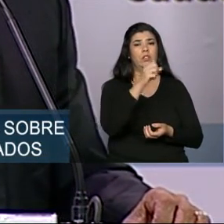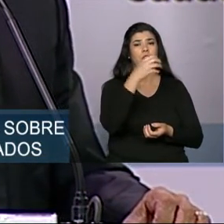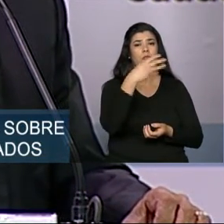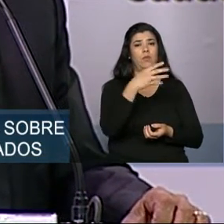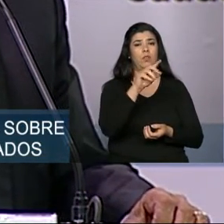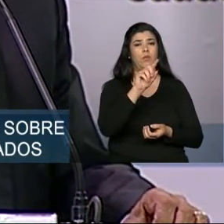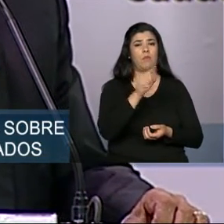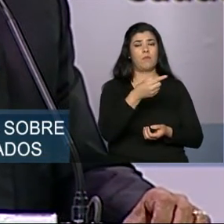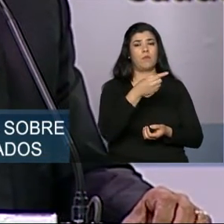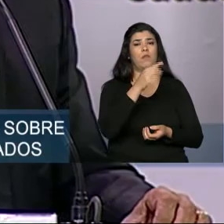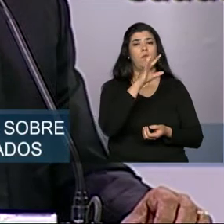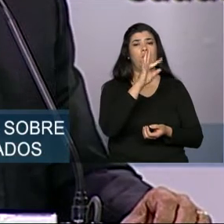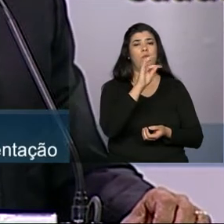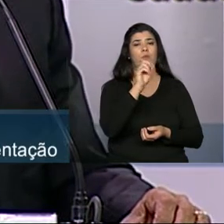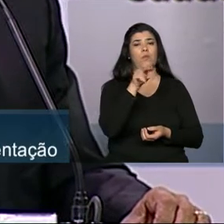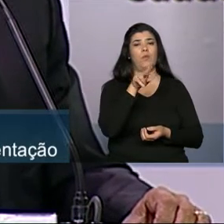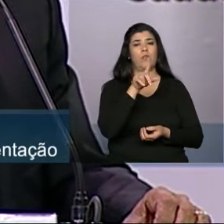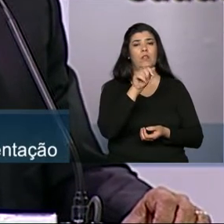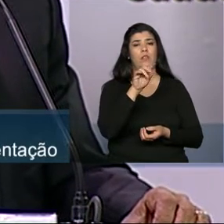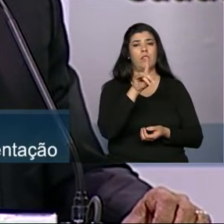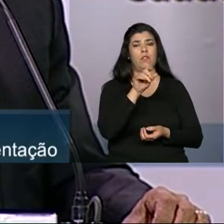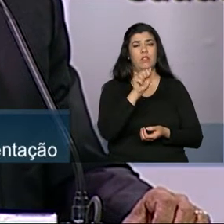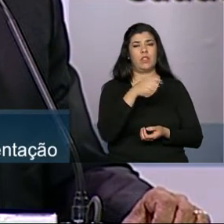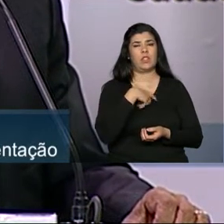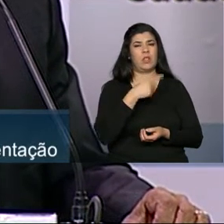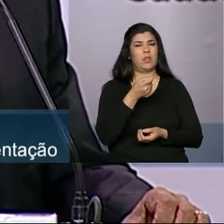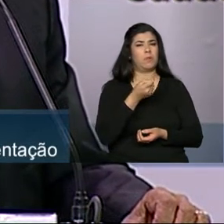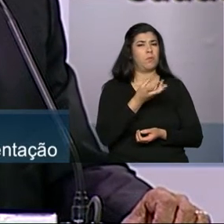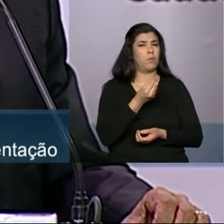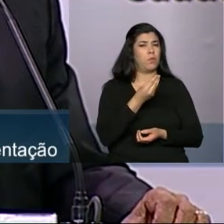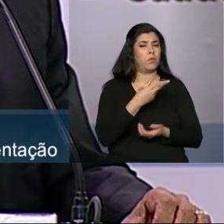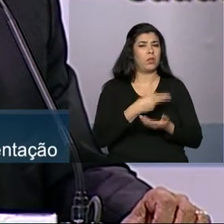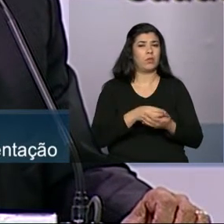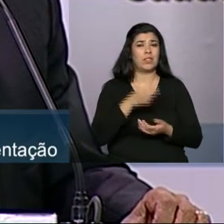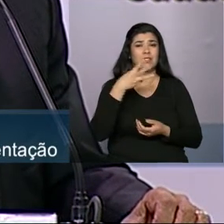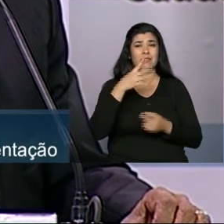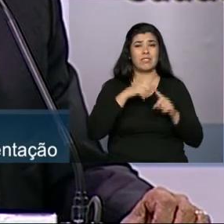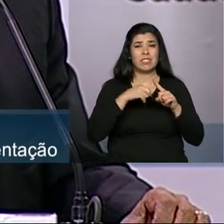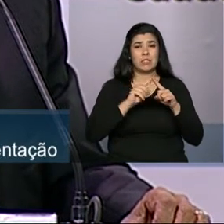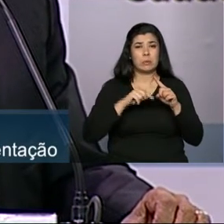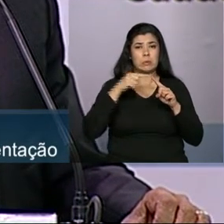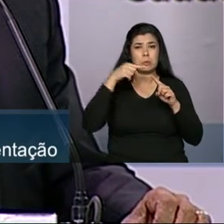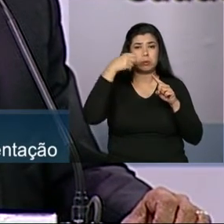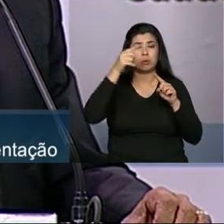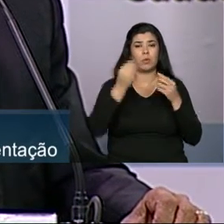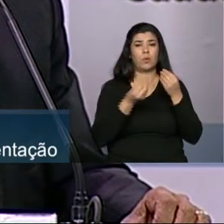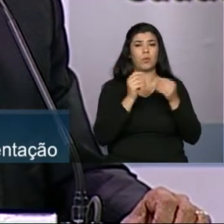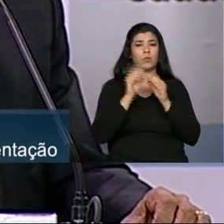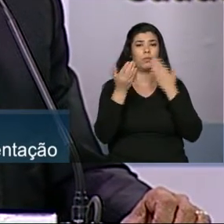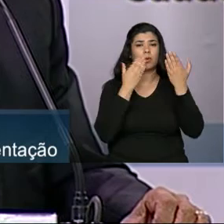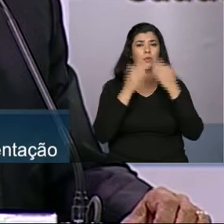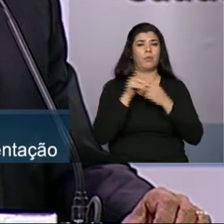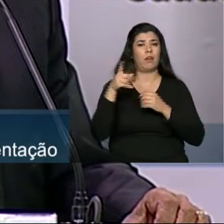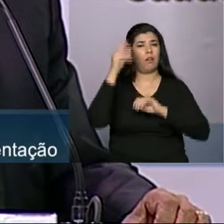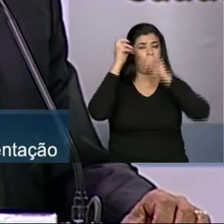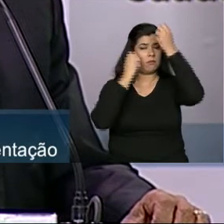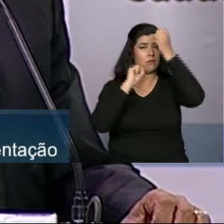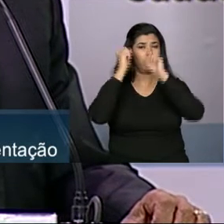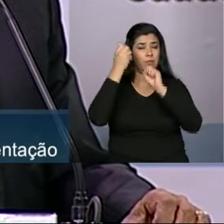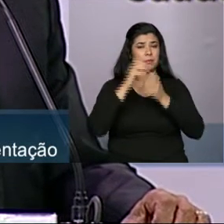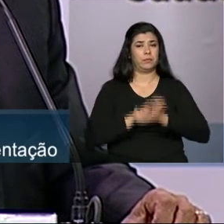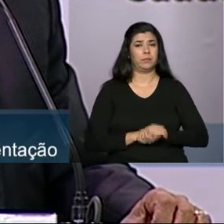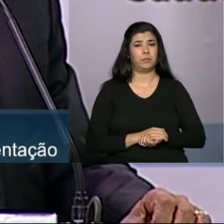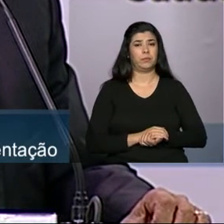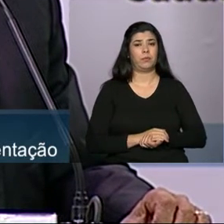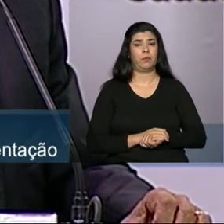toneladas, o que é um bocado de coisa, são 3 vezes mais do que nós estamos retirando.